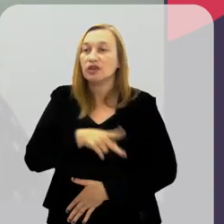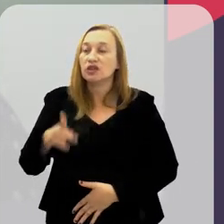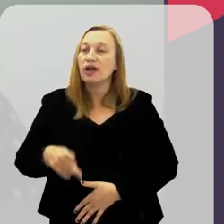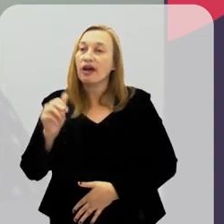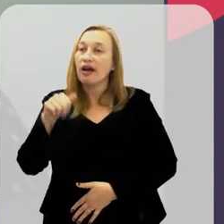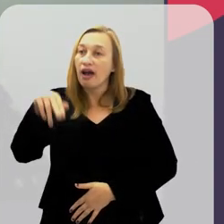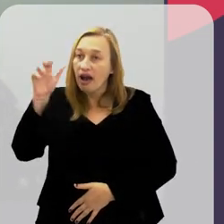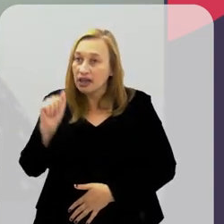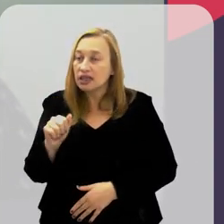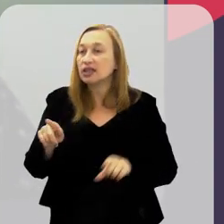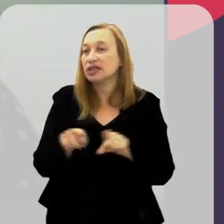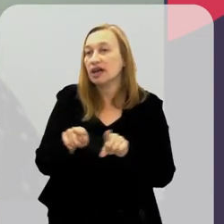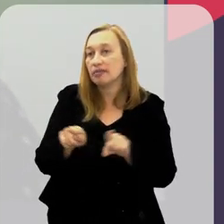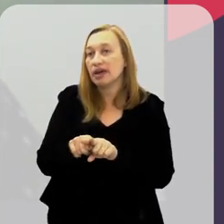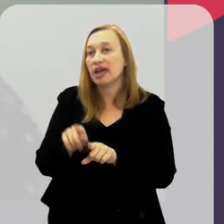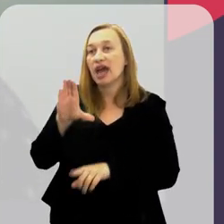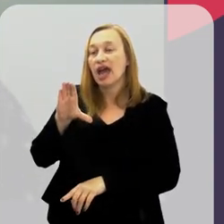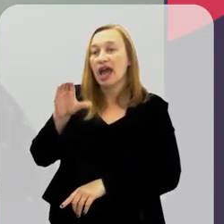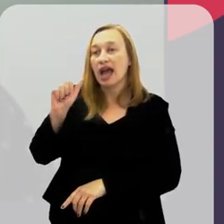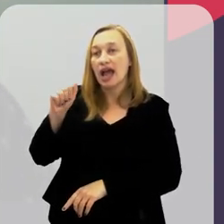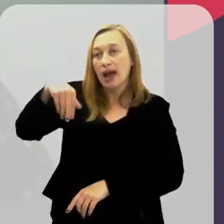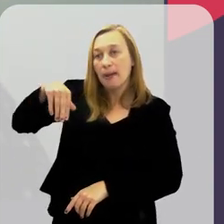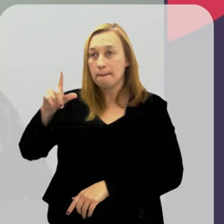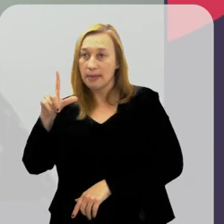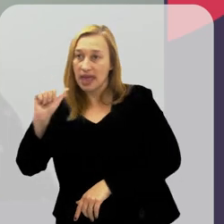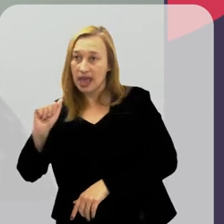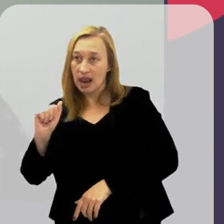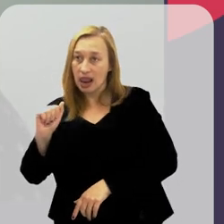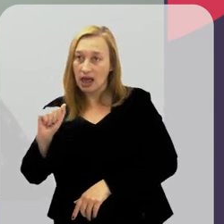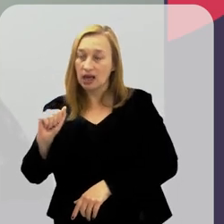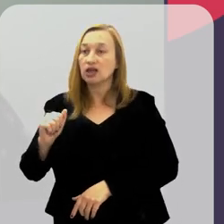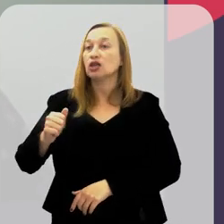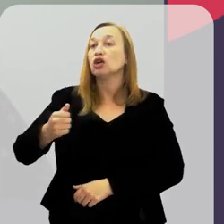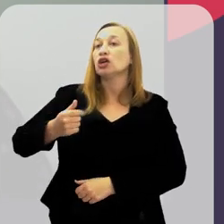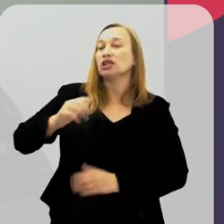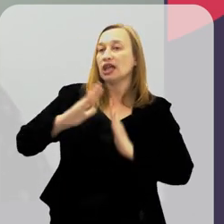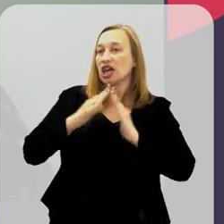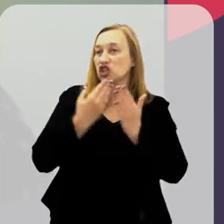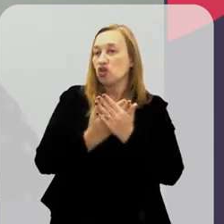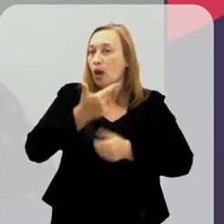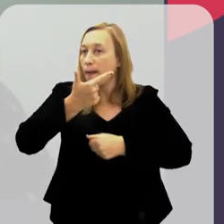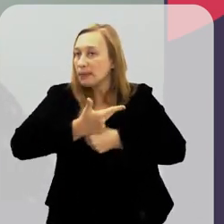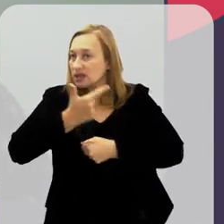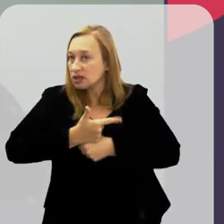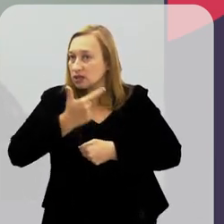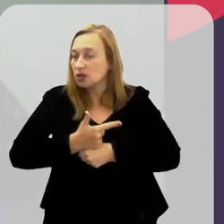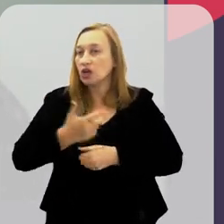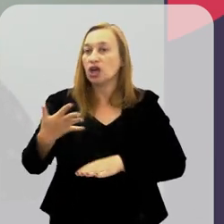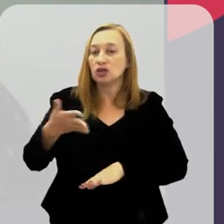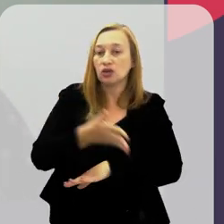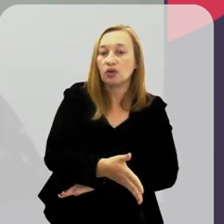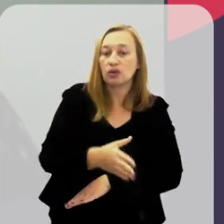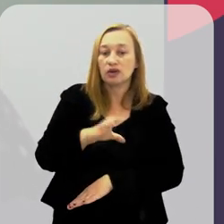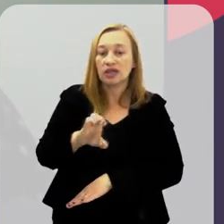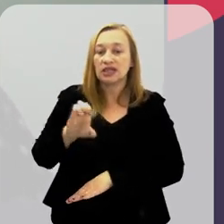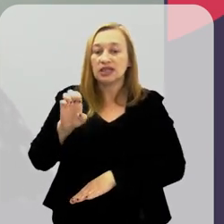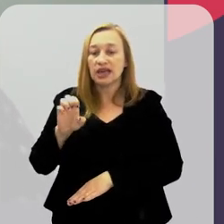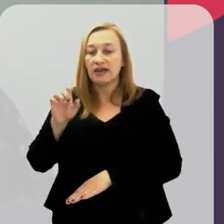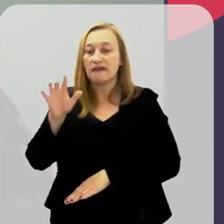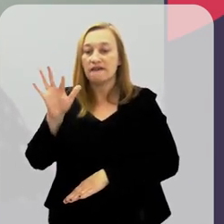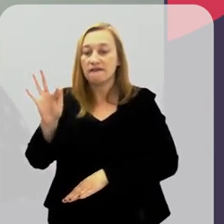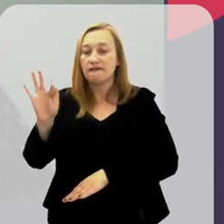professora Ana e a professora Camila Nagem, que não está aqui, do Pedro II. Então, entrou o Cefete